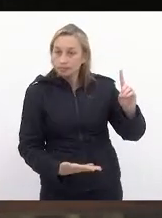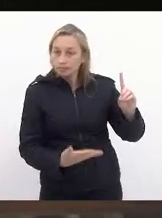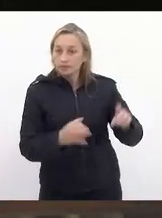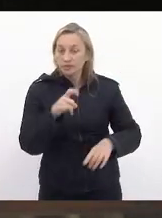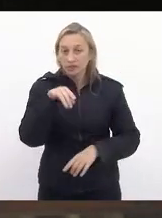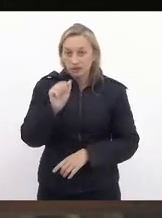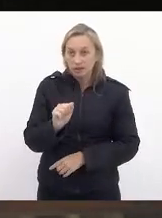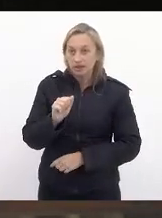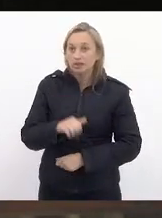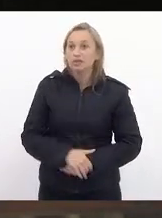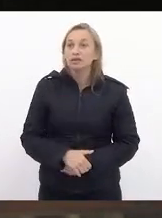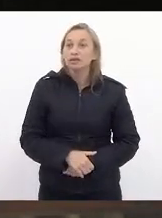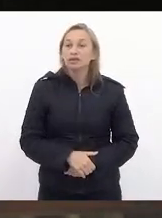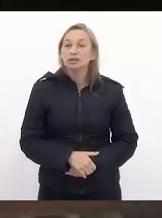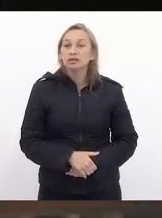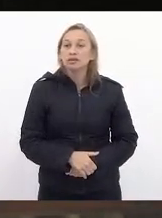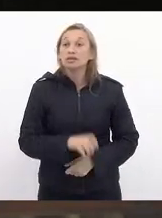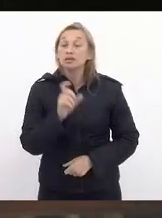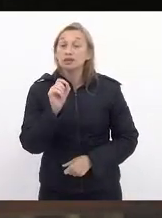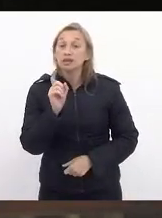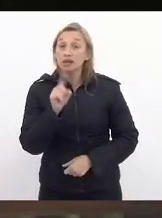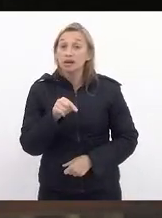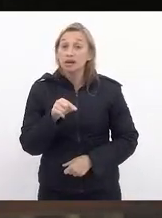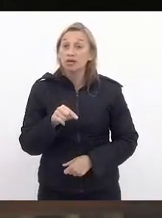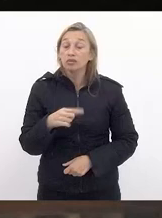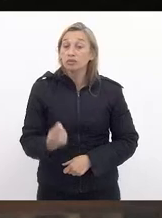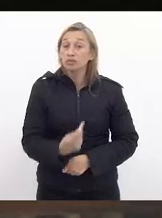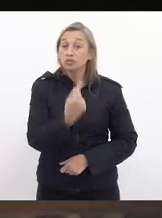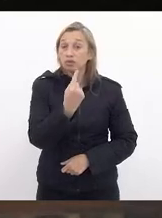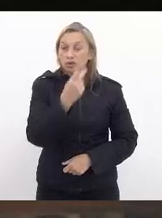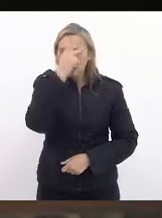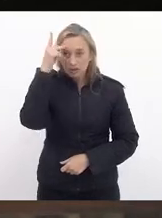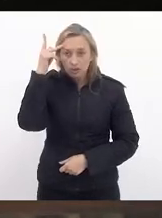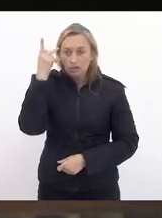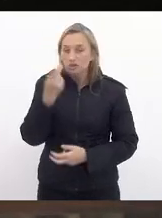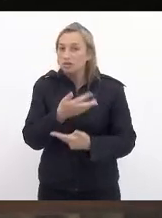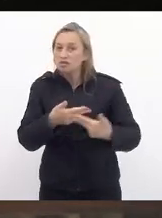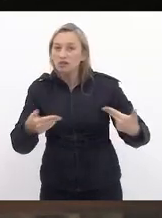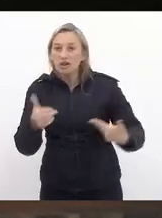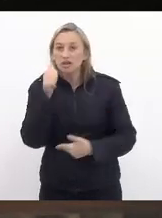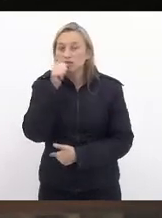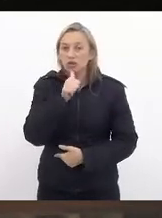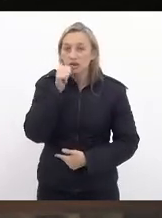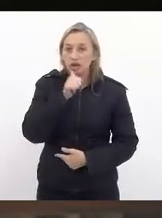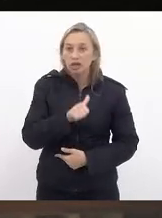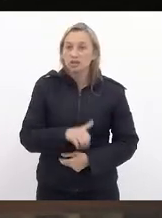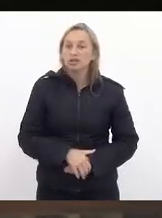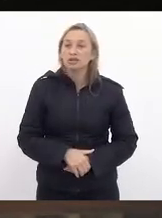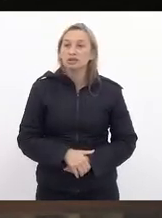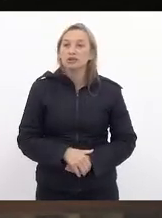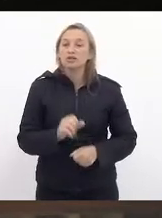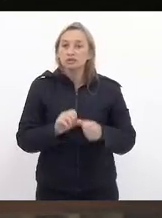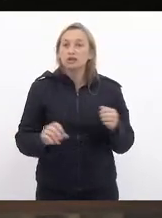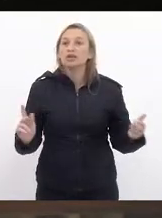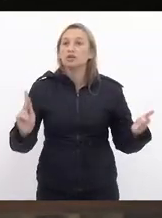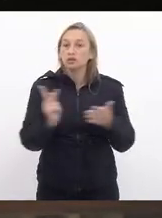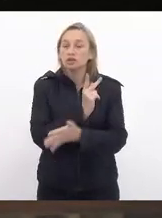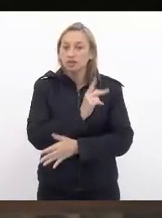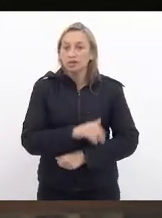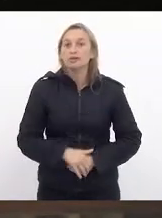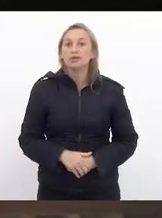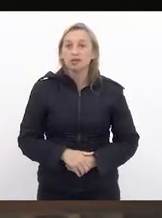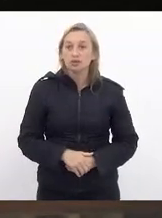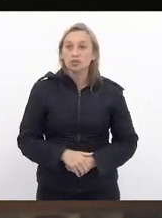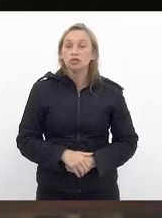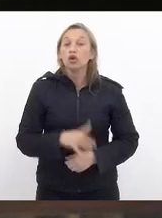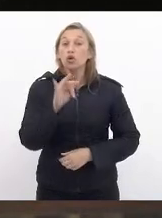Celestina quer uma das figuras junto com tantas mulheres que fazem acontecer